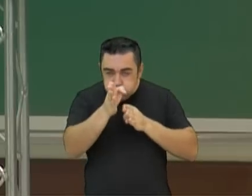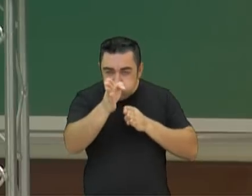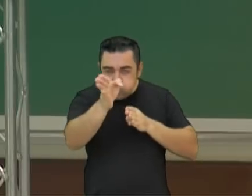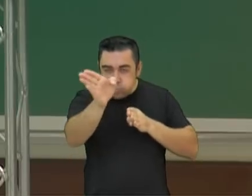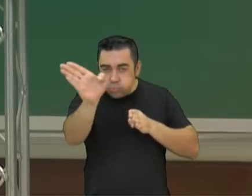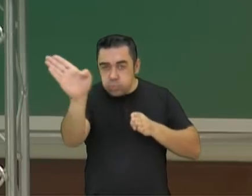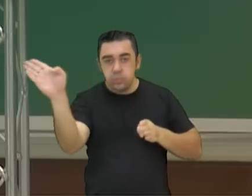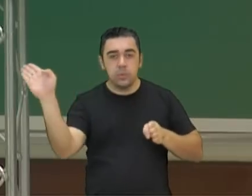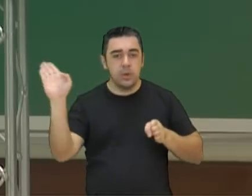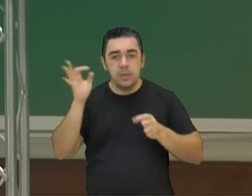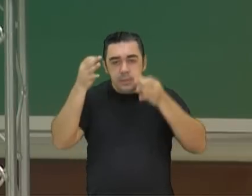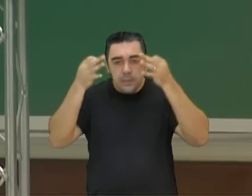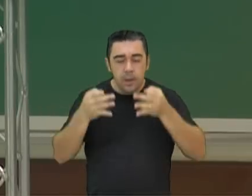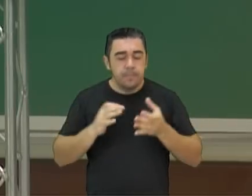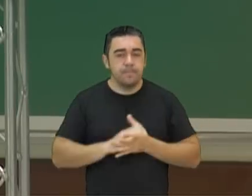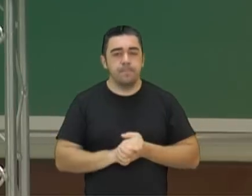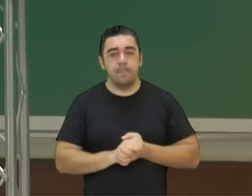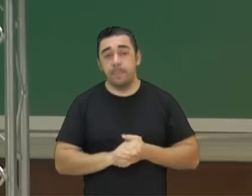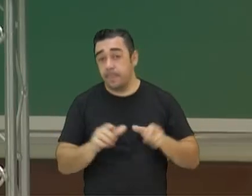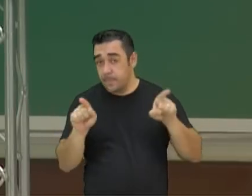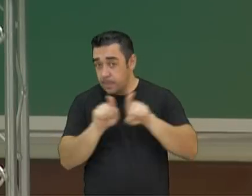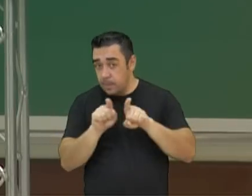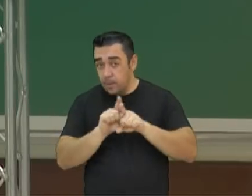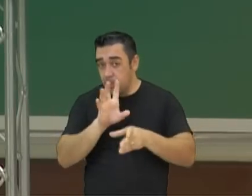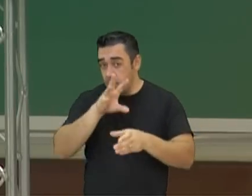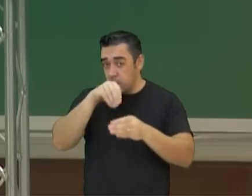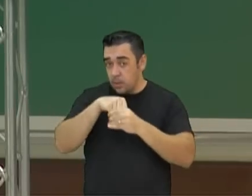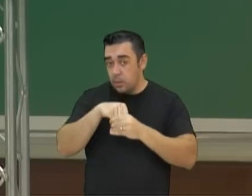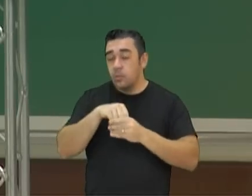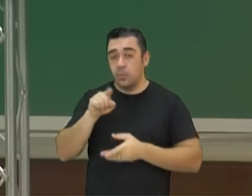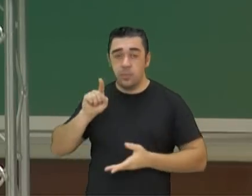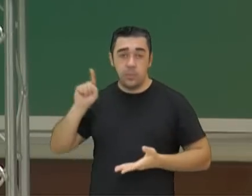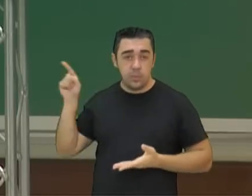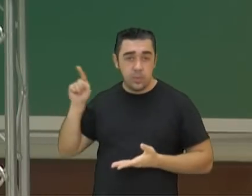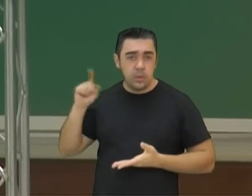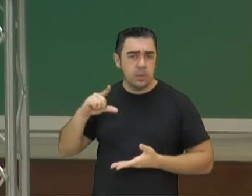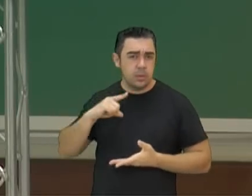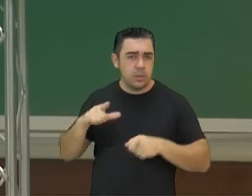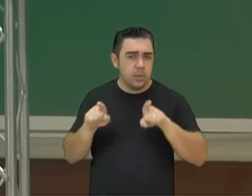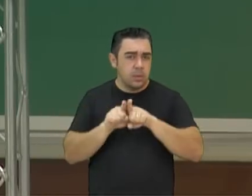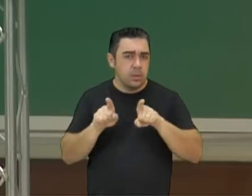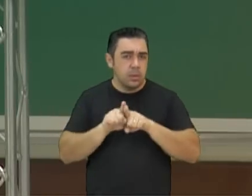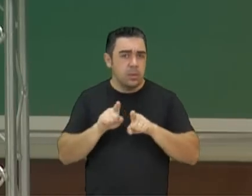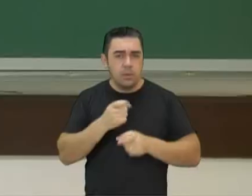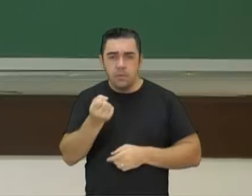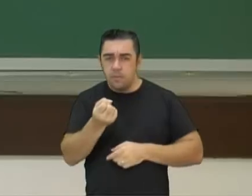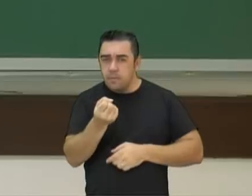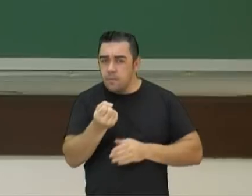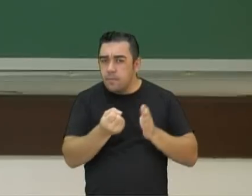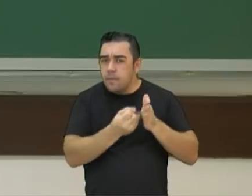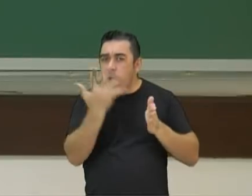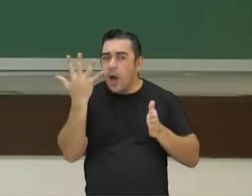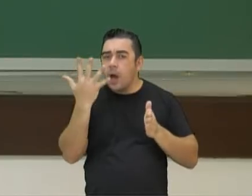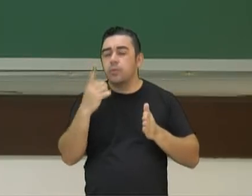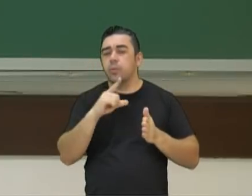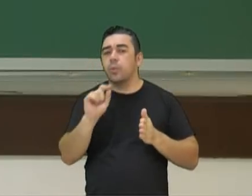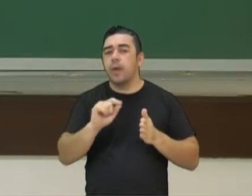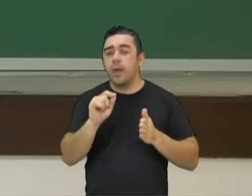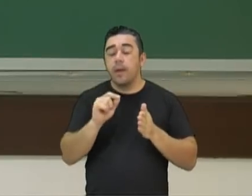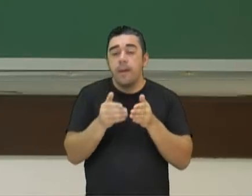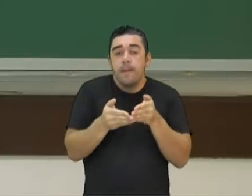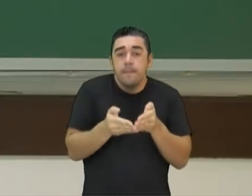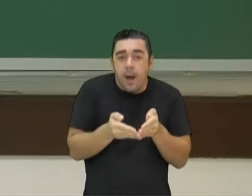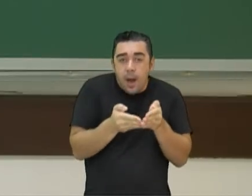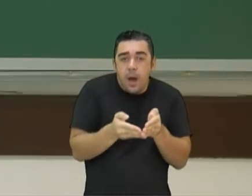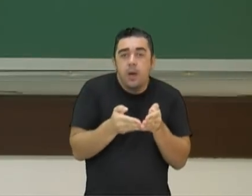o seu percurso. Também nesse percurso todo, existem vários barcos ou caiaques